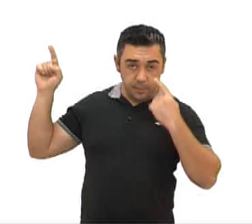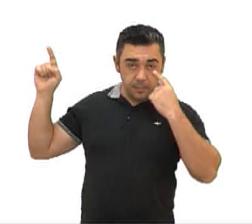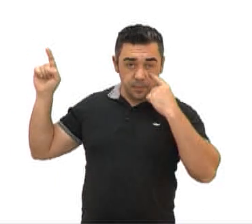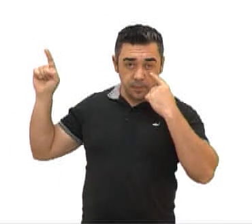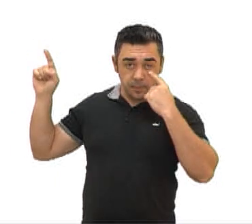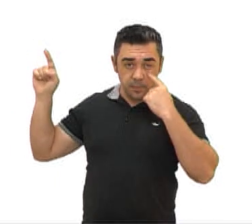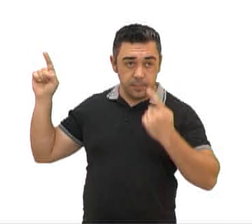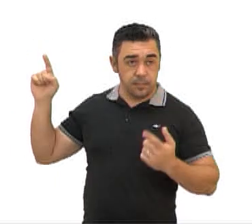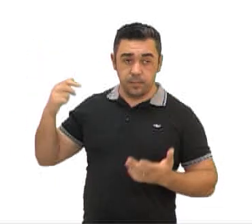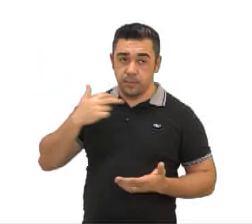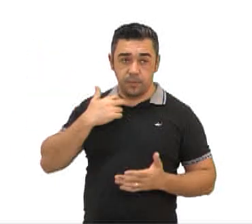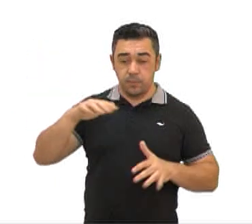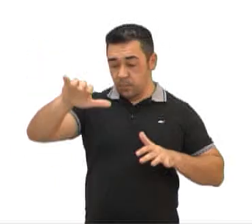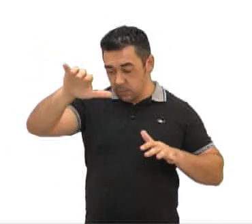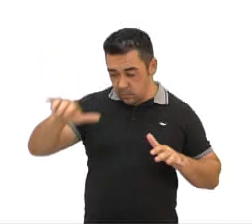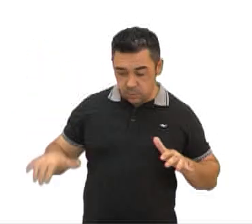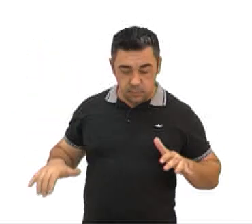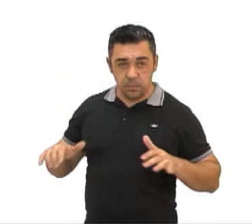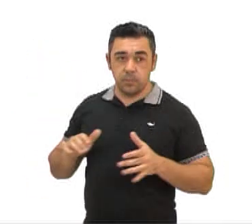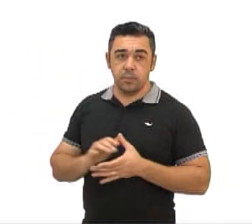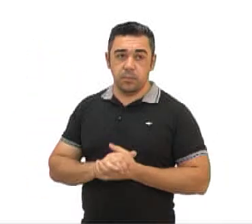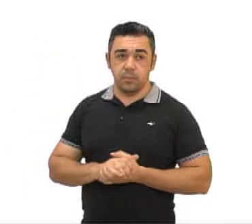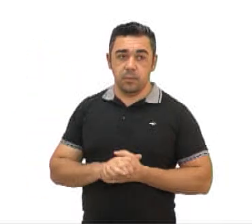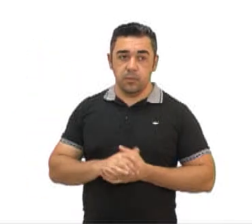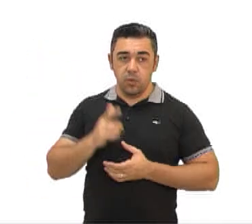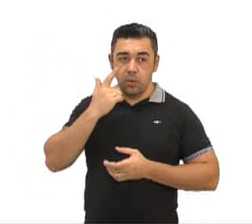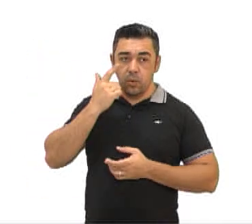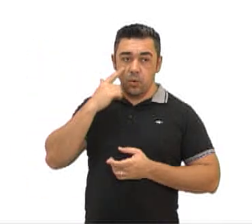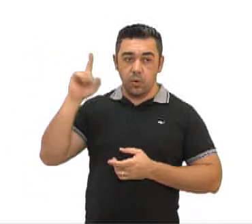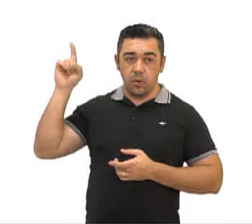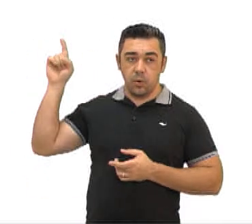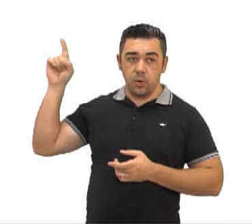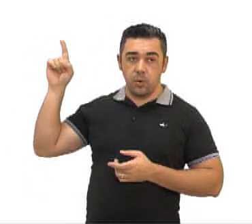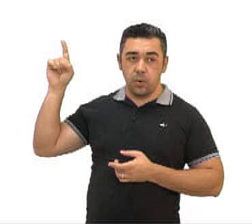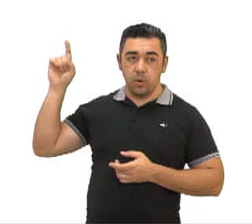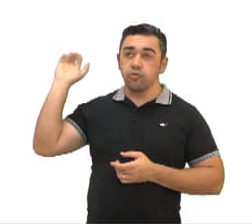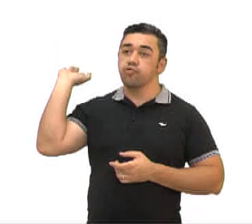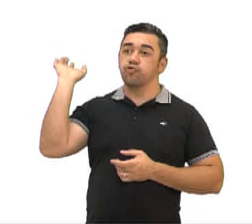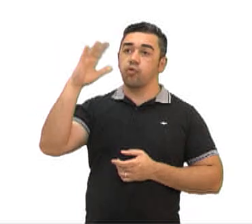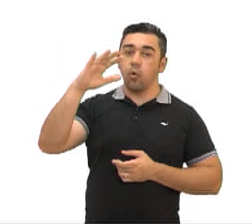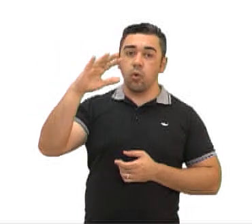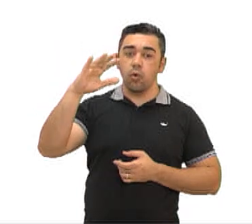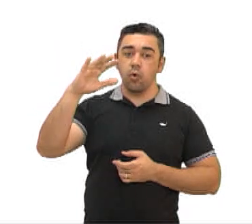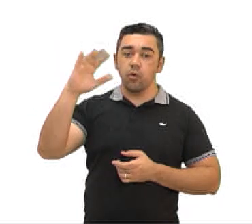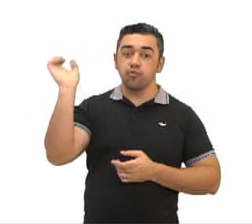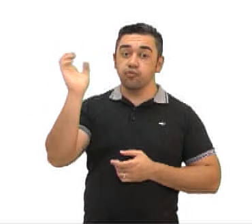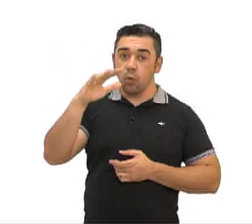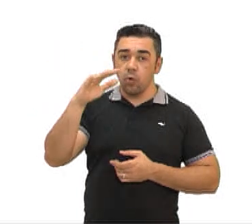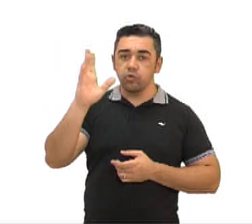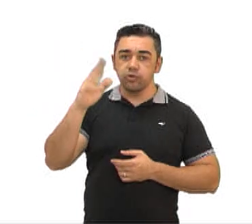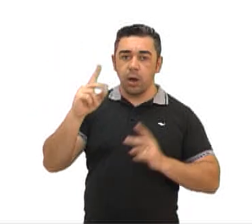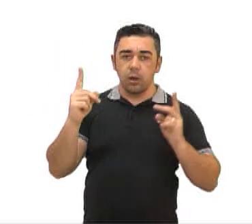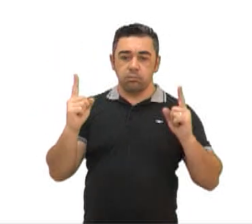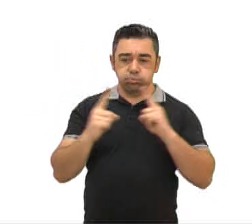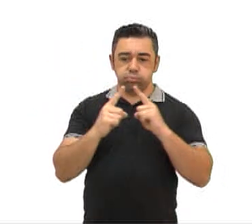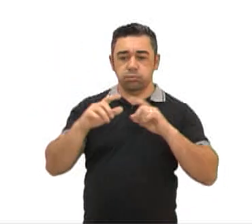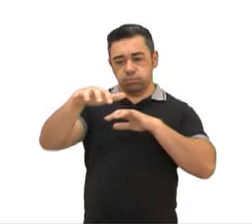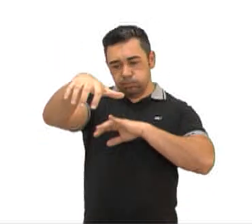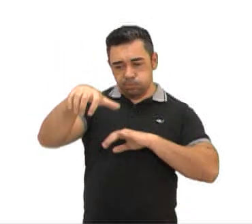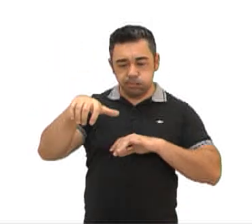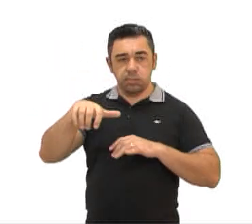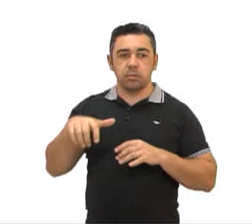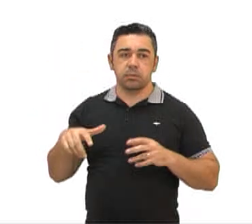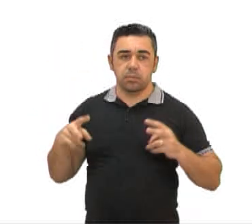no nosso slide. Você pode olhar até que a bola, pelo jeito, já foi até esquecida, né? Os dois estão ali já